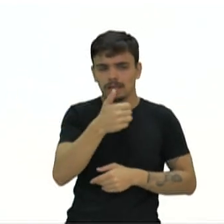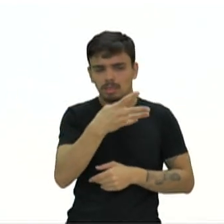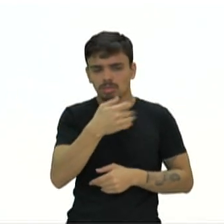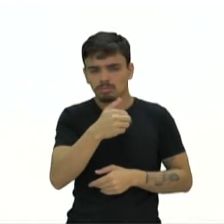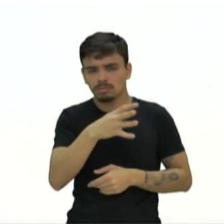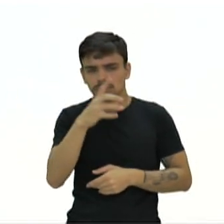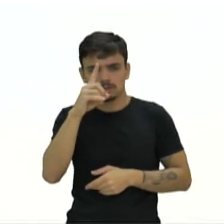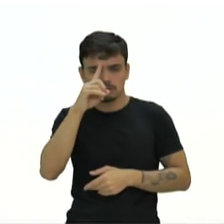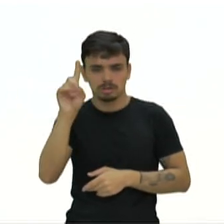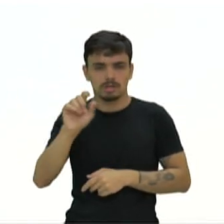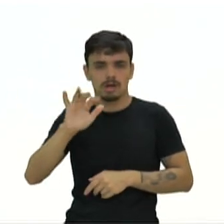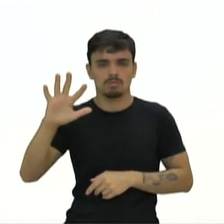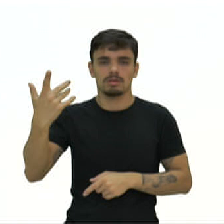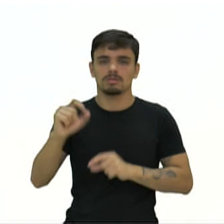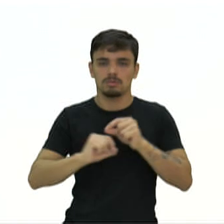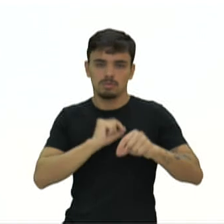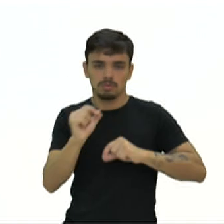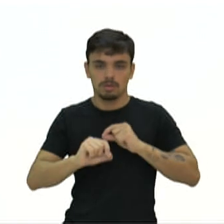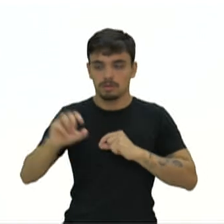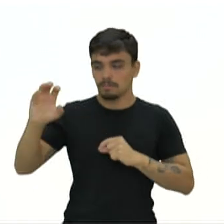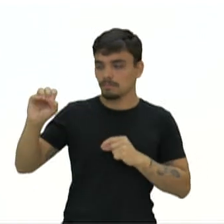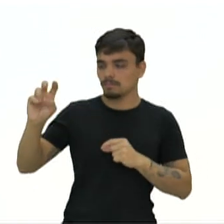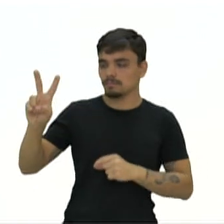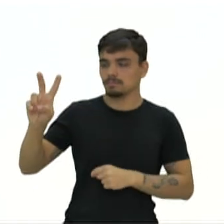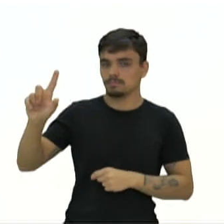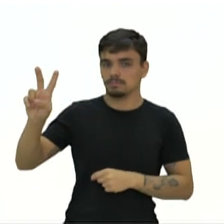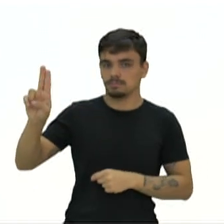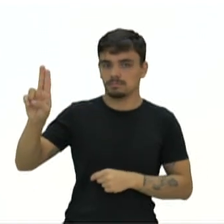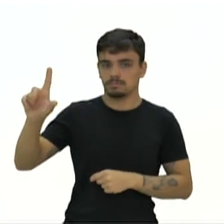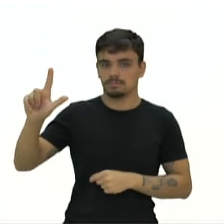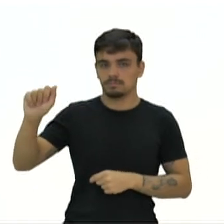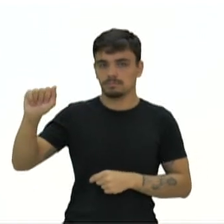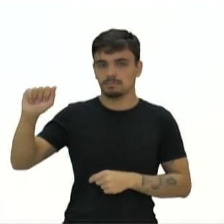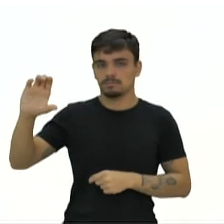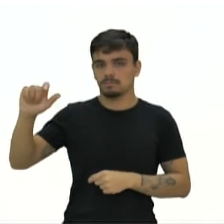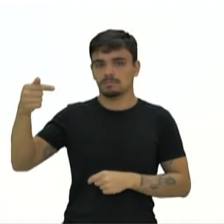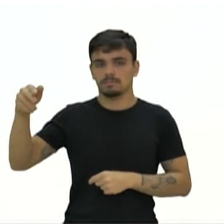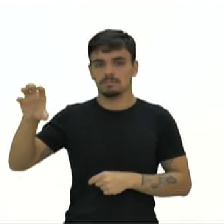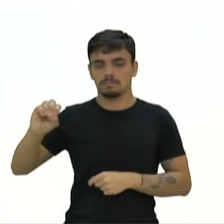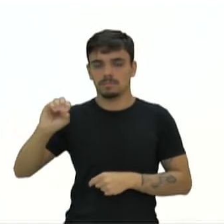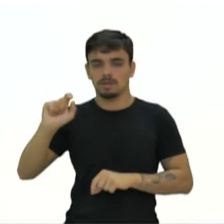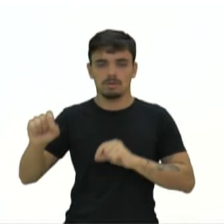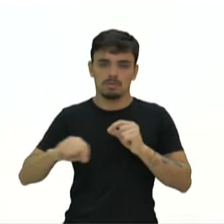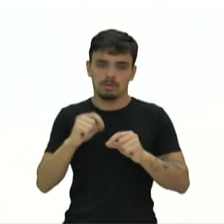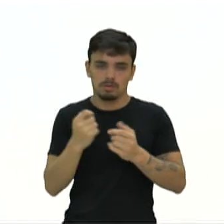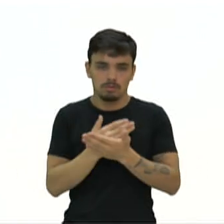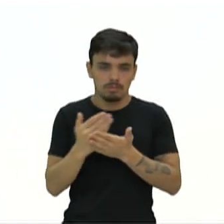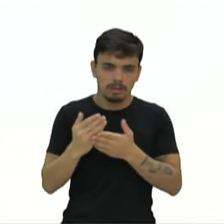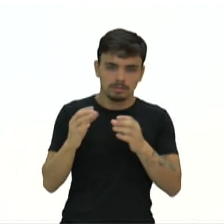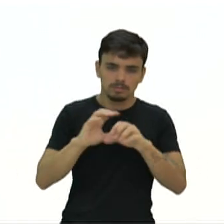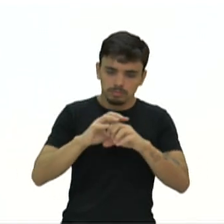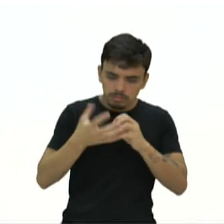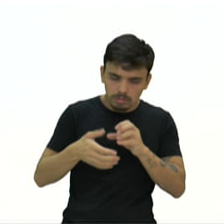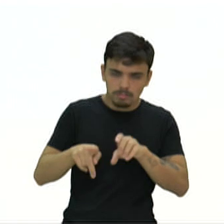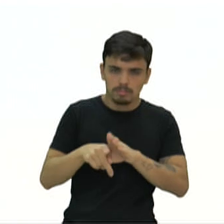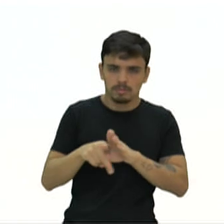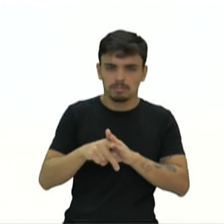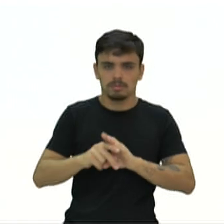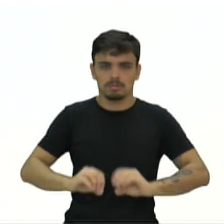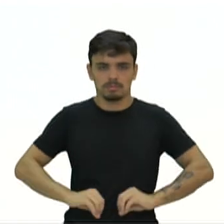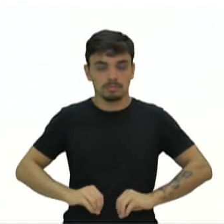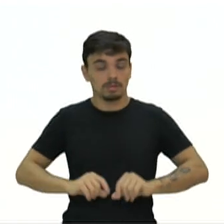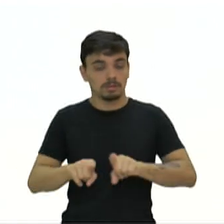vai ocorrer o que a gente chama de ovulação, tá? Ou seja, o amadurecimento do ovócito e a liberação dele na tuba